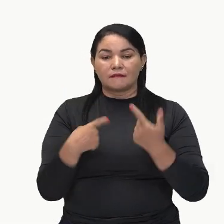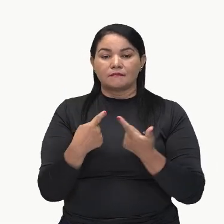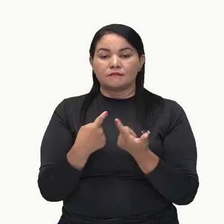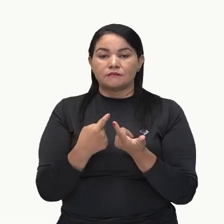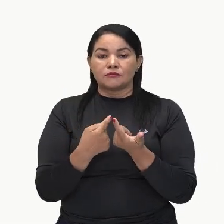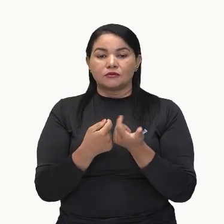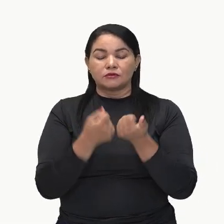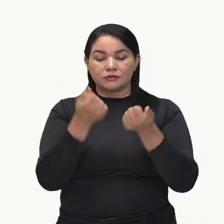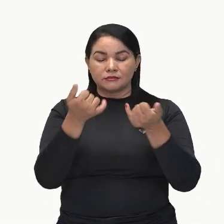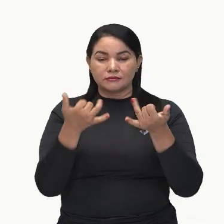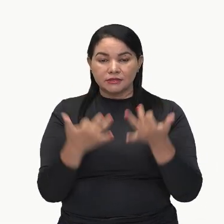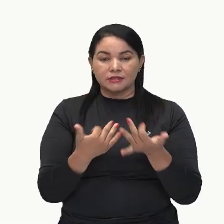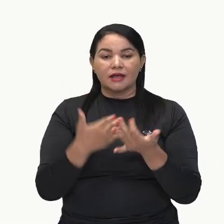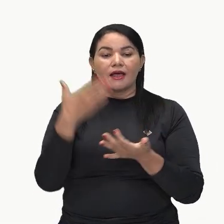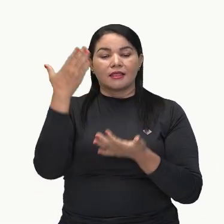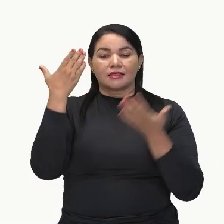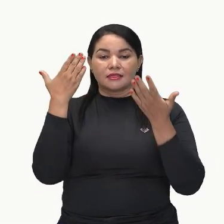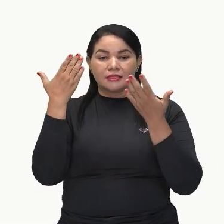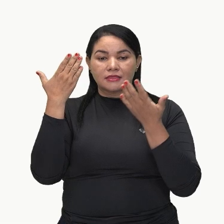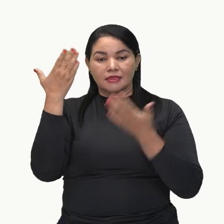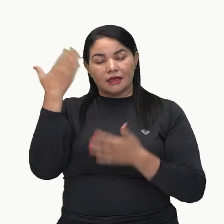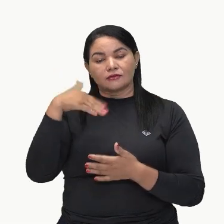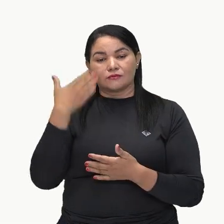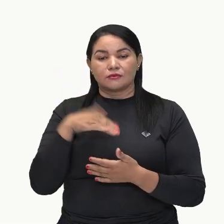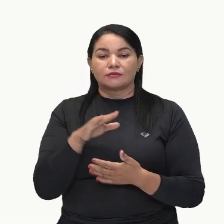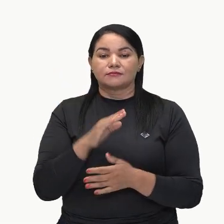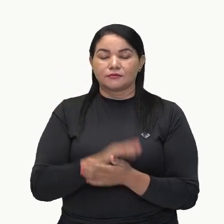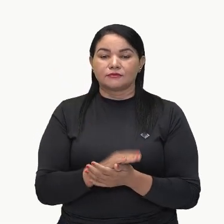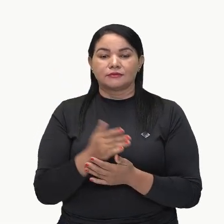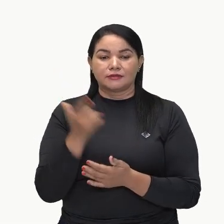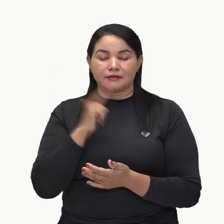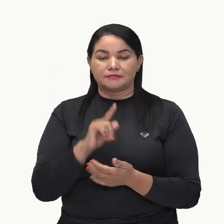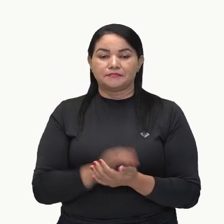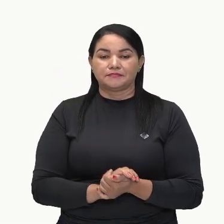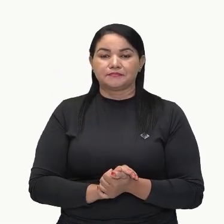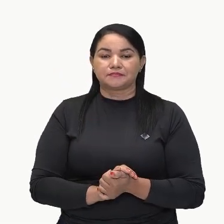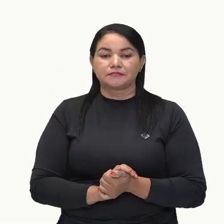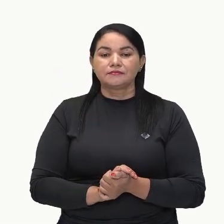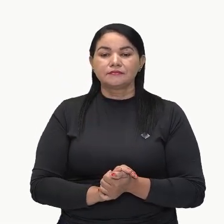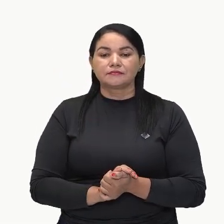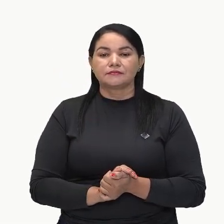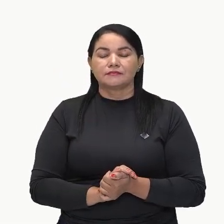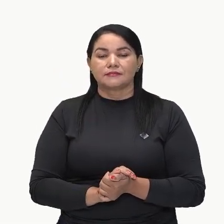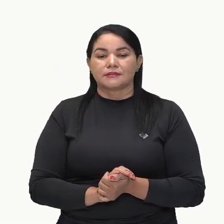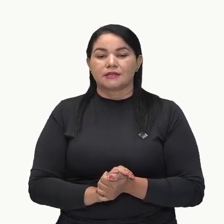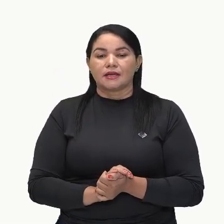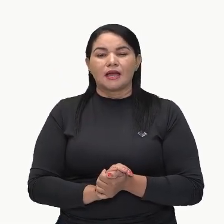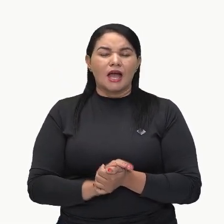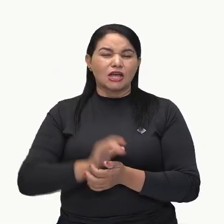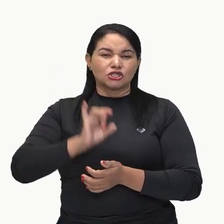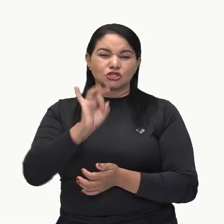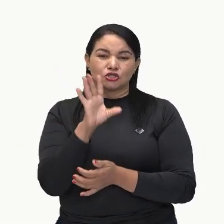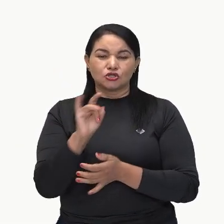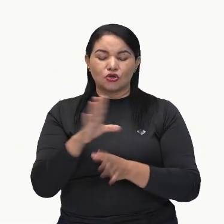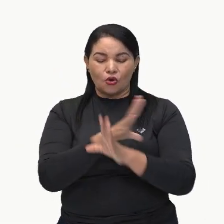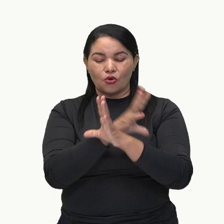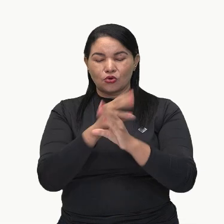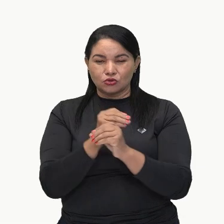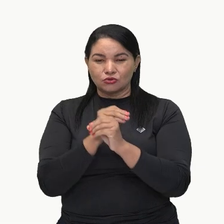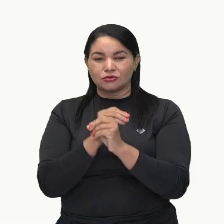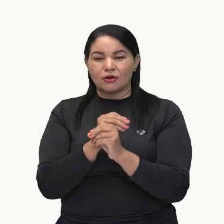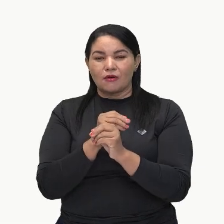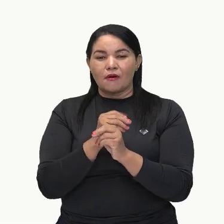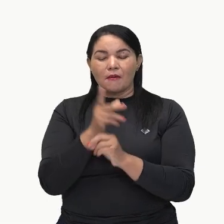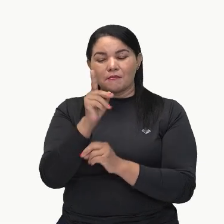classificação. Tá bom assim? Então, é só o portanto que vai me ajudar nesse processo de apresentar, de inserir